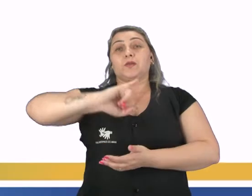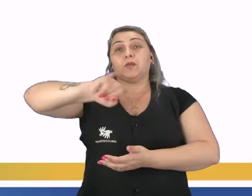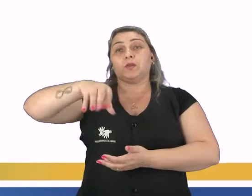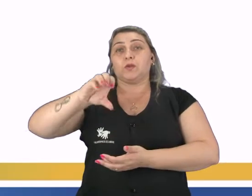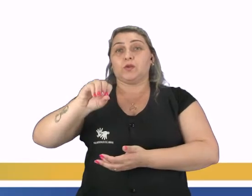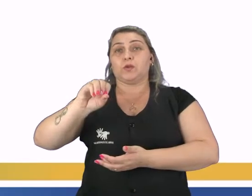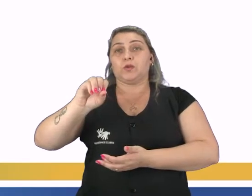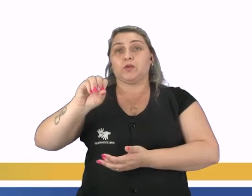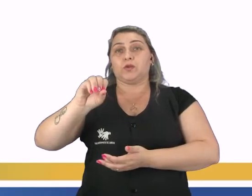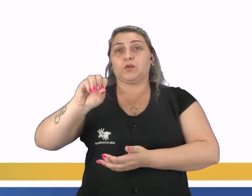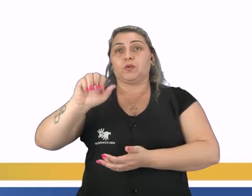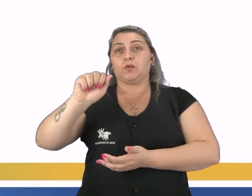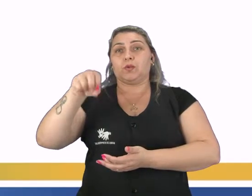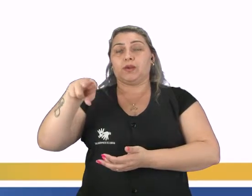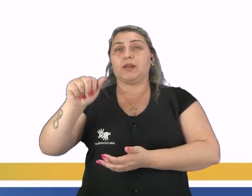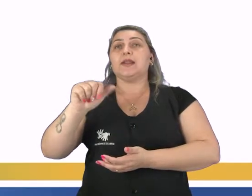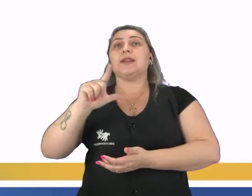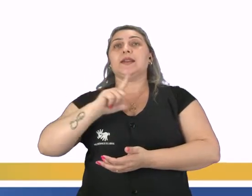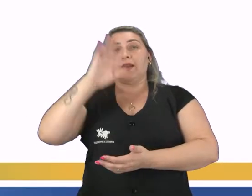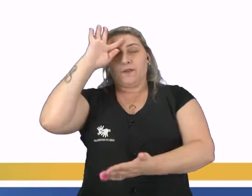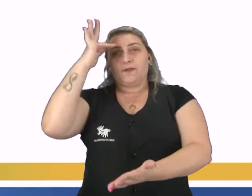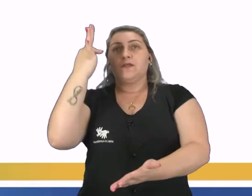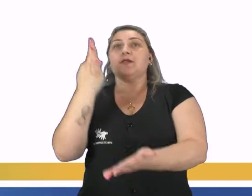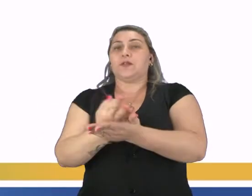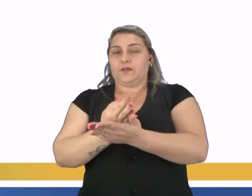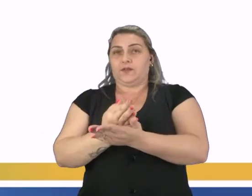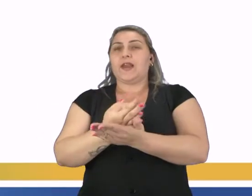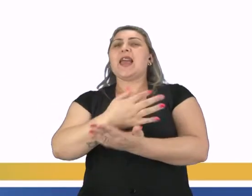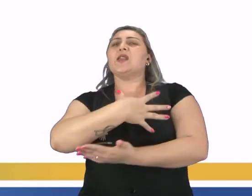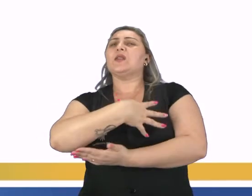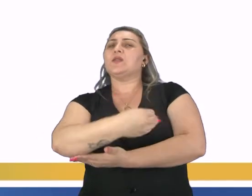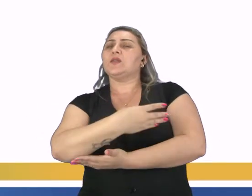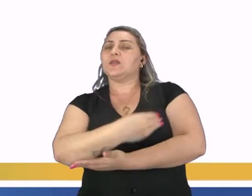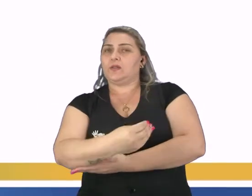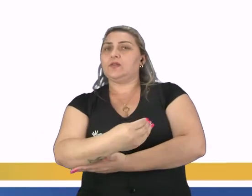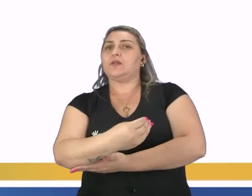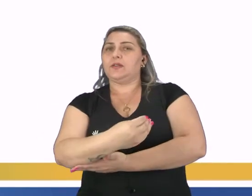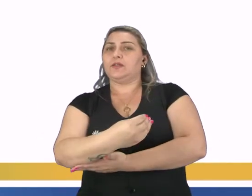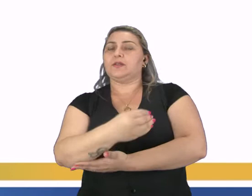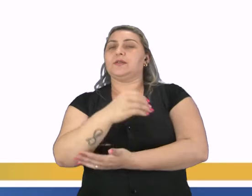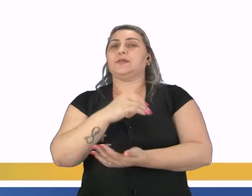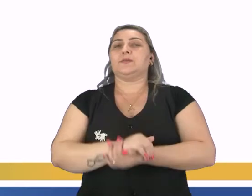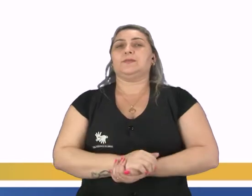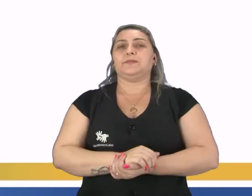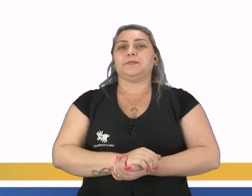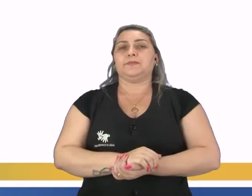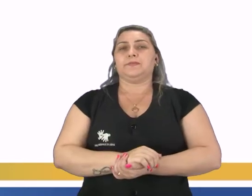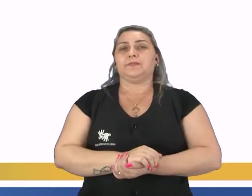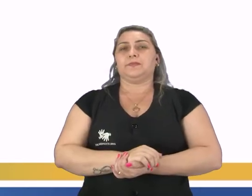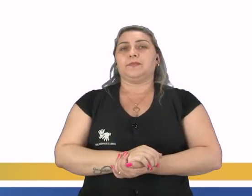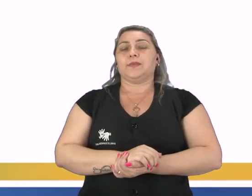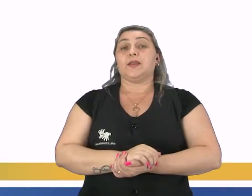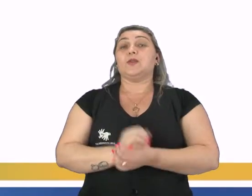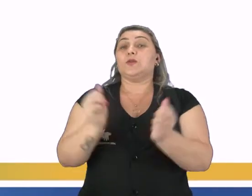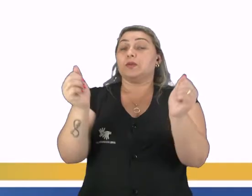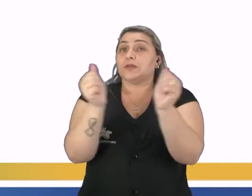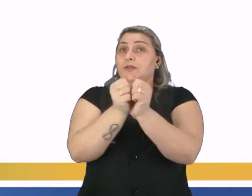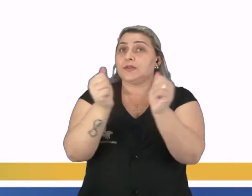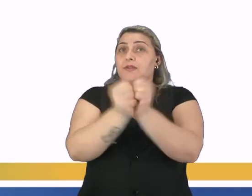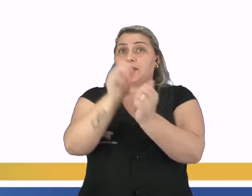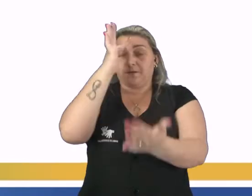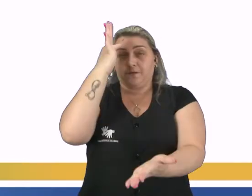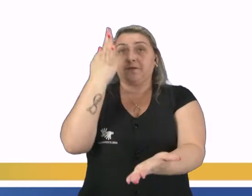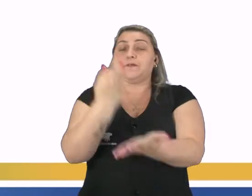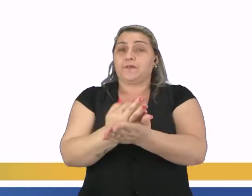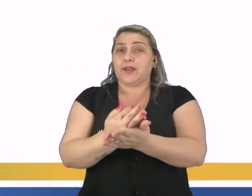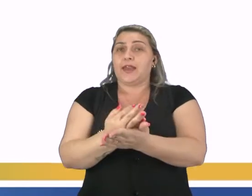Joana tem fé demais nos filhos. Ela tem muita fé nos filhos. Só que ao juntar